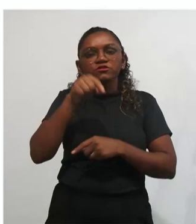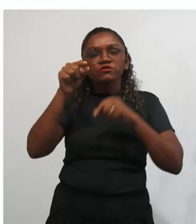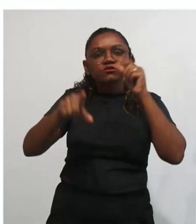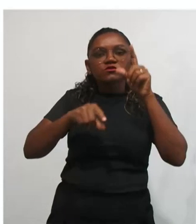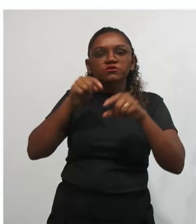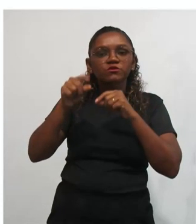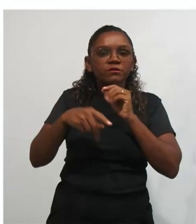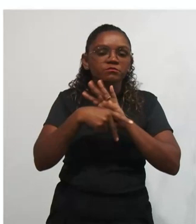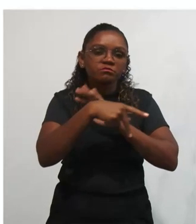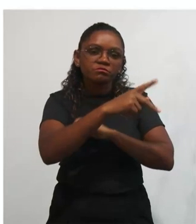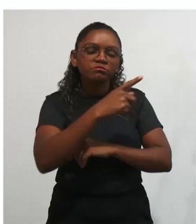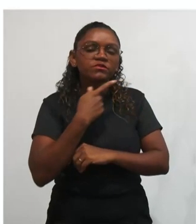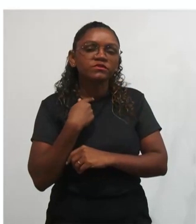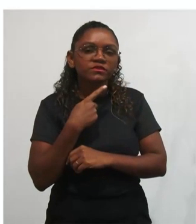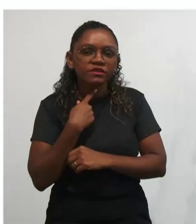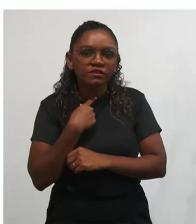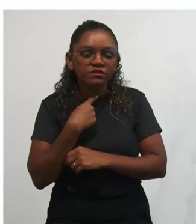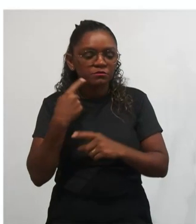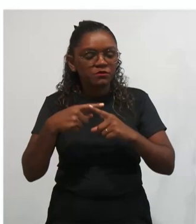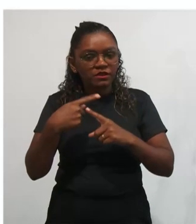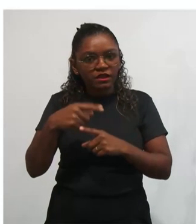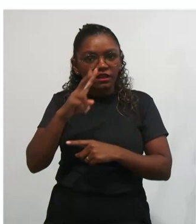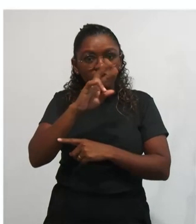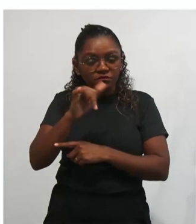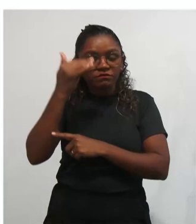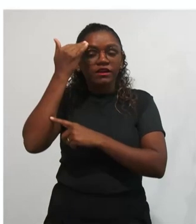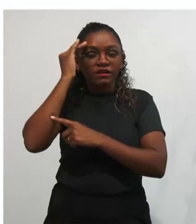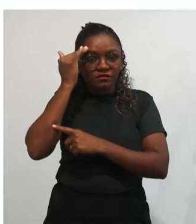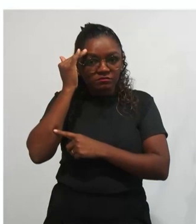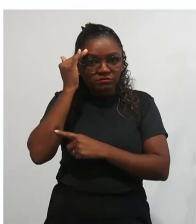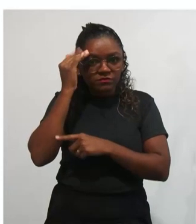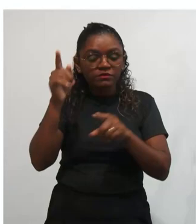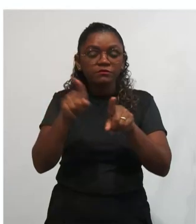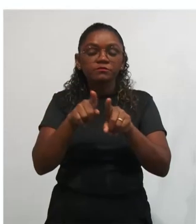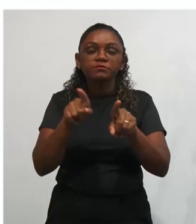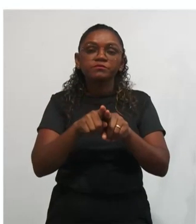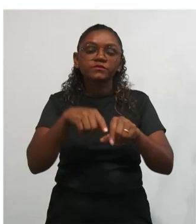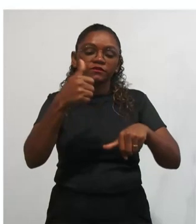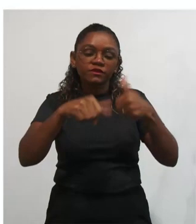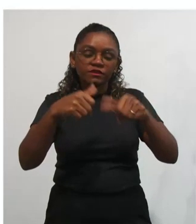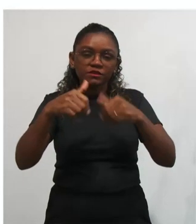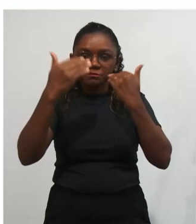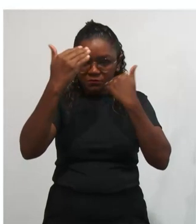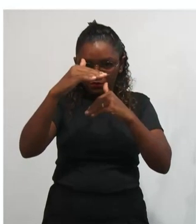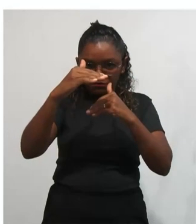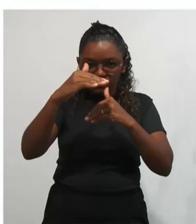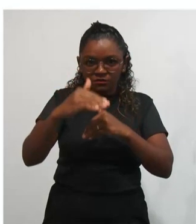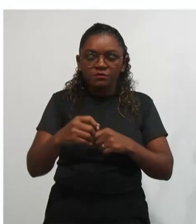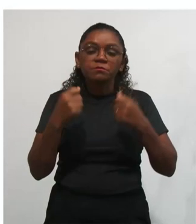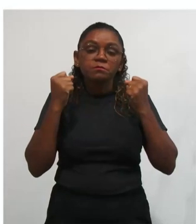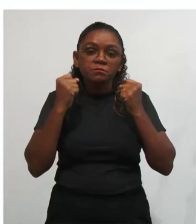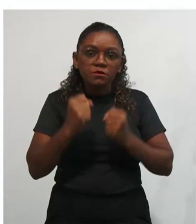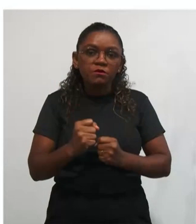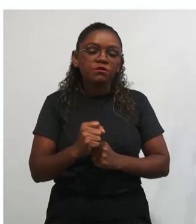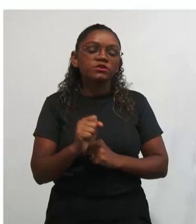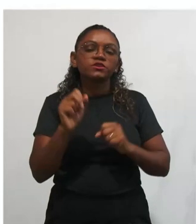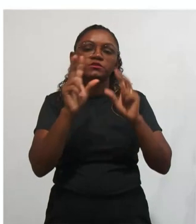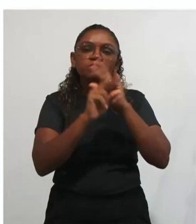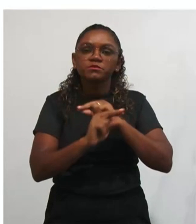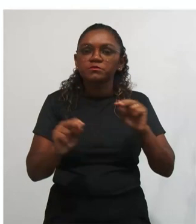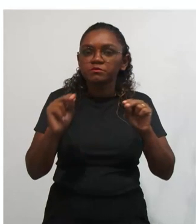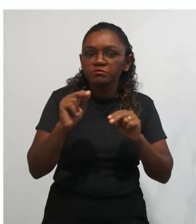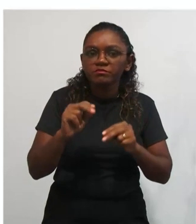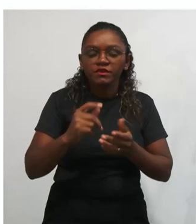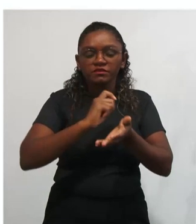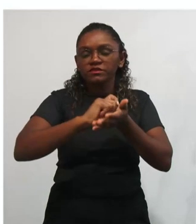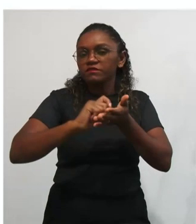ótimo exercício de compreensão na hora da avaliação você pode implementar uma prova oral para facilitar então que essa criança